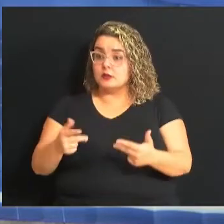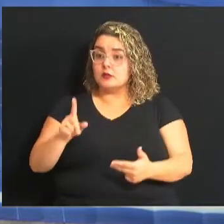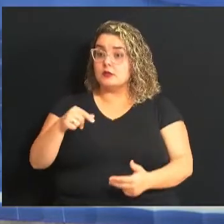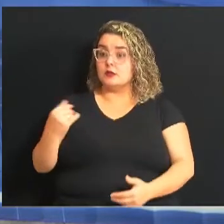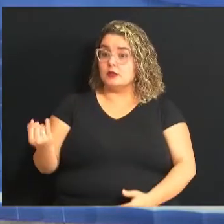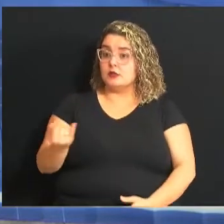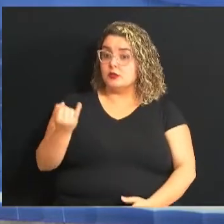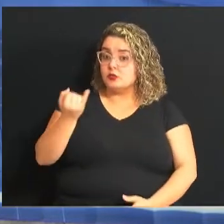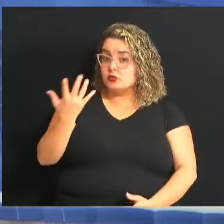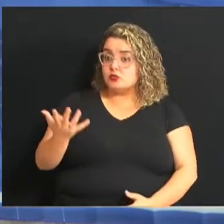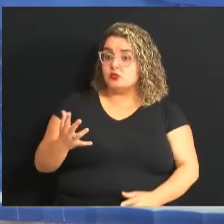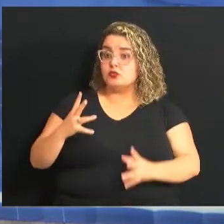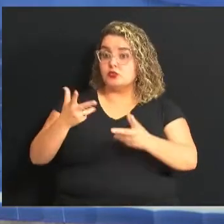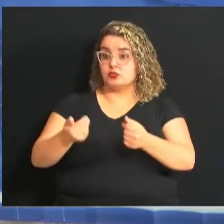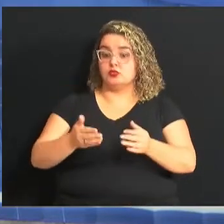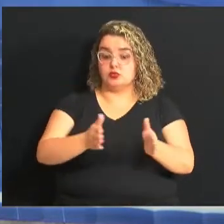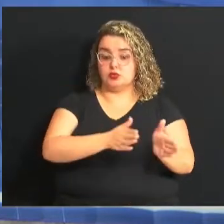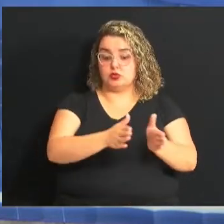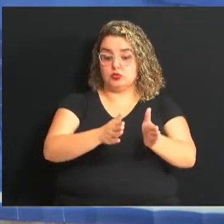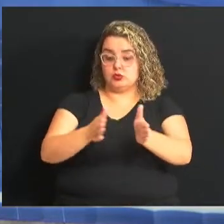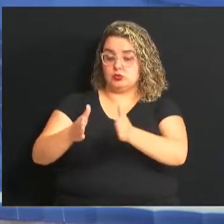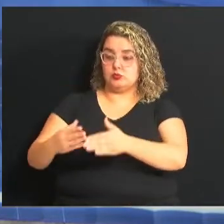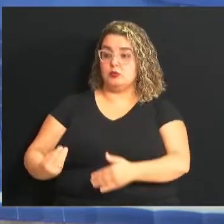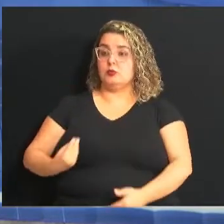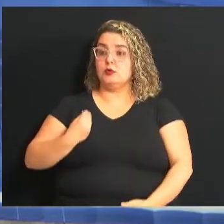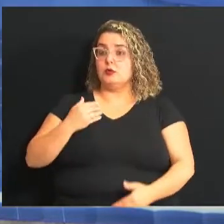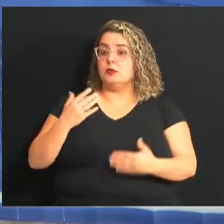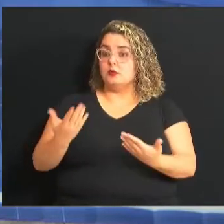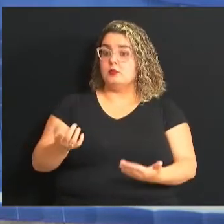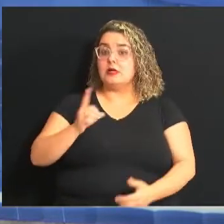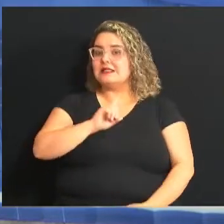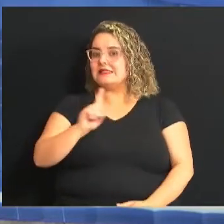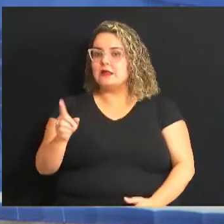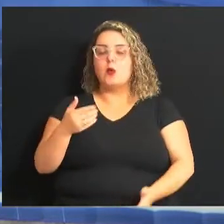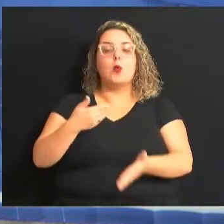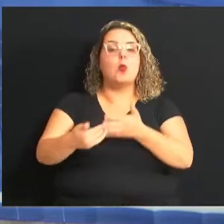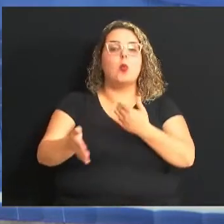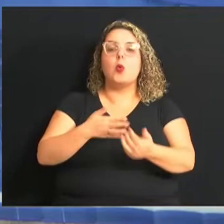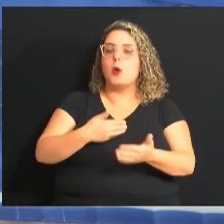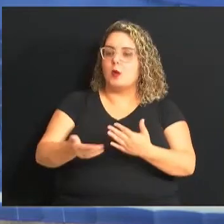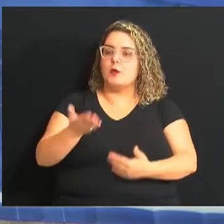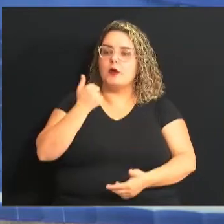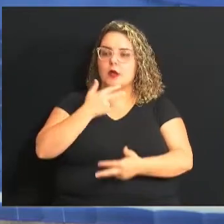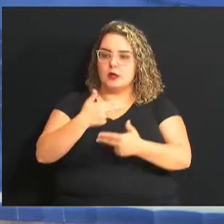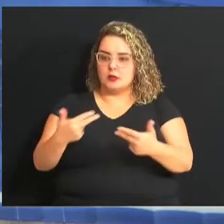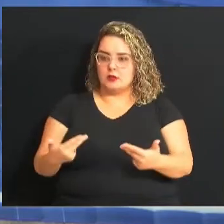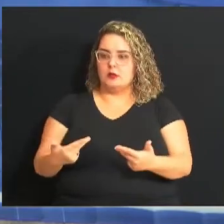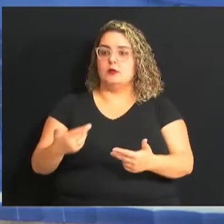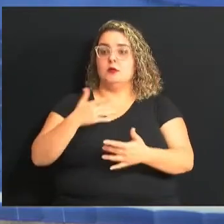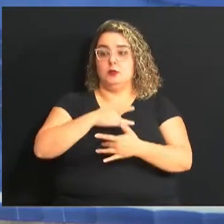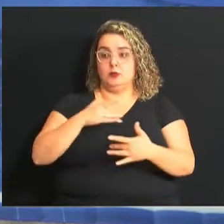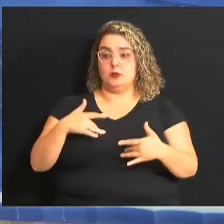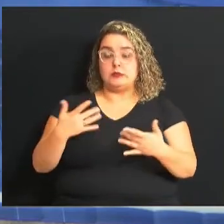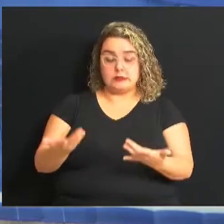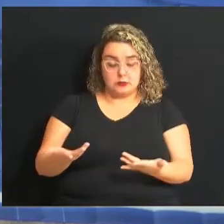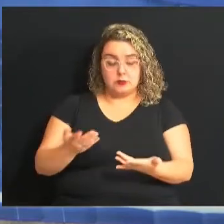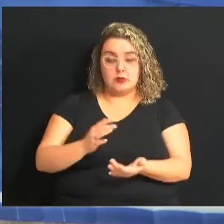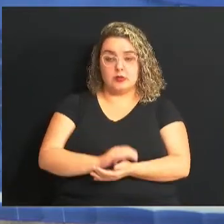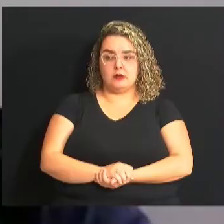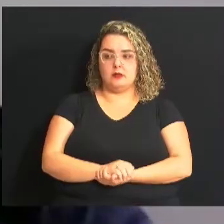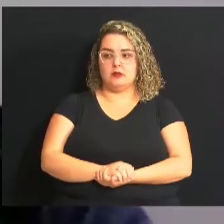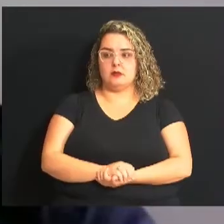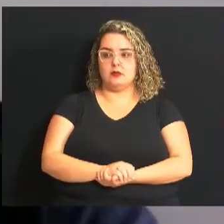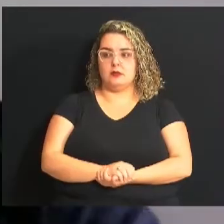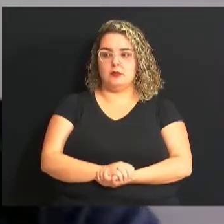importante assim em todas as fases da nossa vida, mas não qualquer alimentação, aquela saudável.